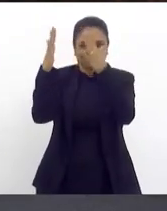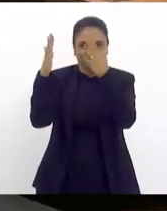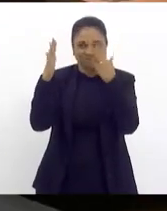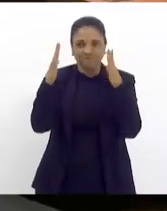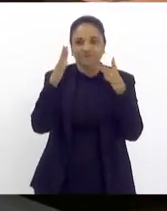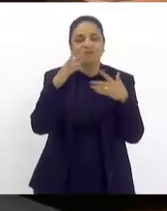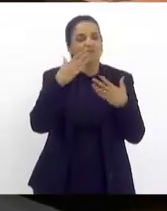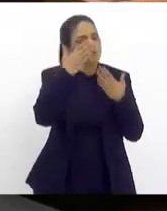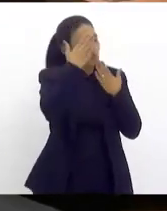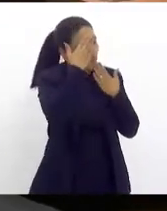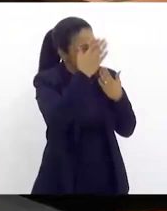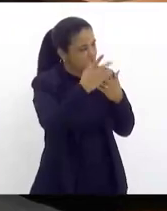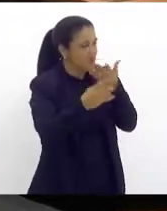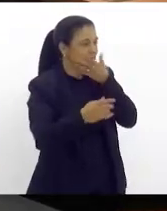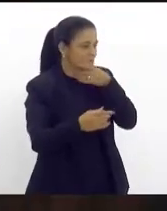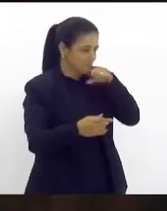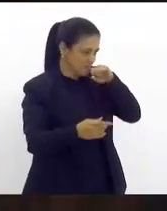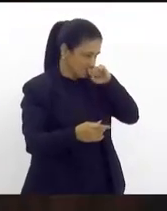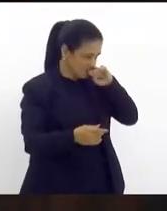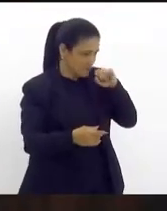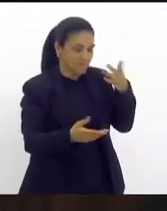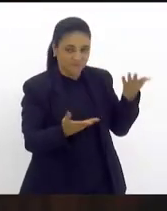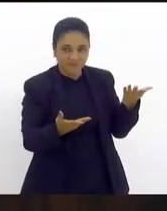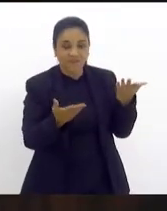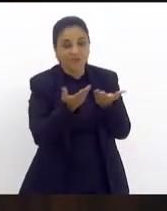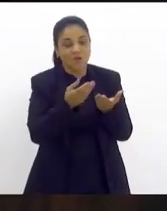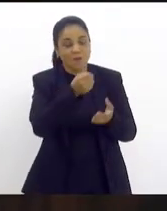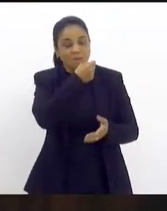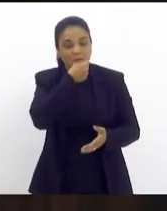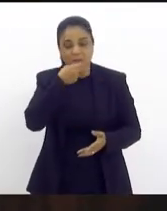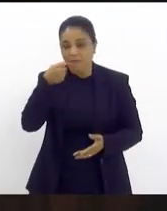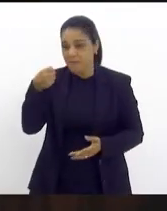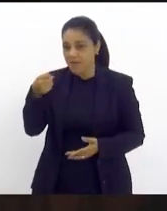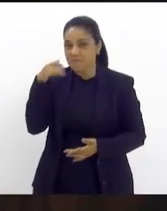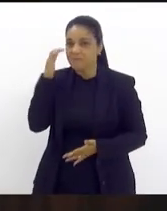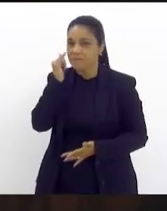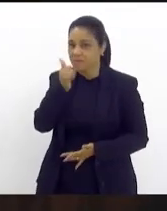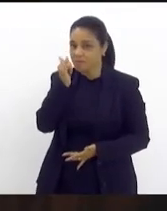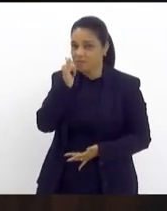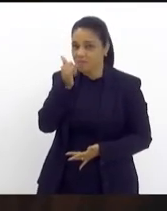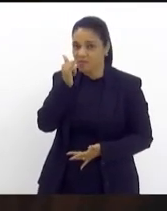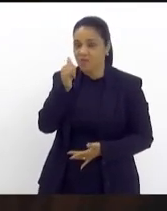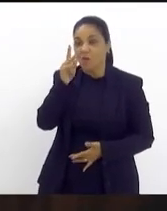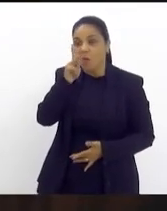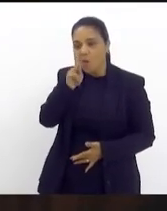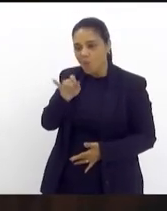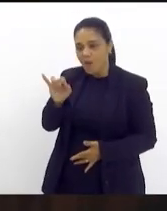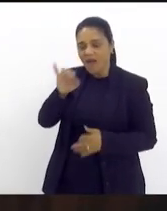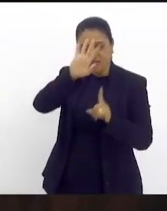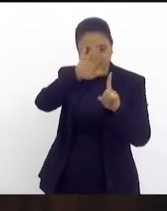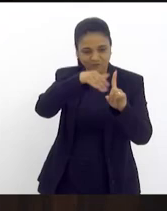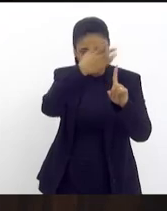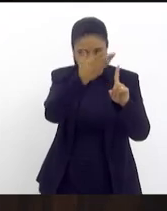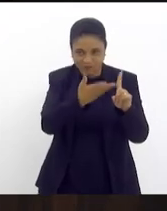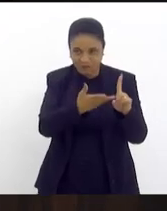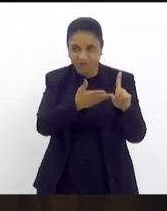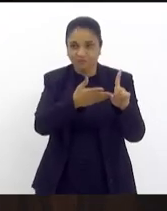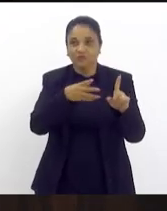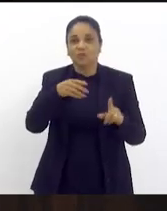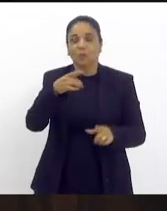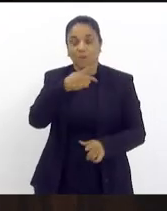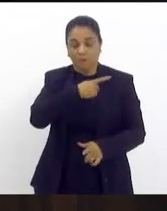Obrigado, pai. Queria passar a palavra ao pai do homenageado e pastor